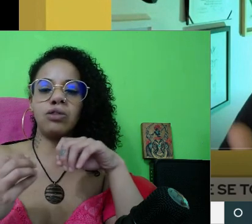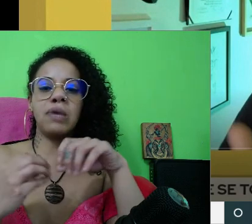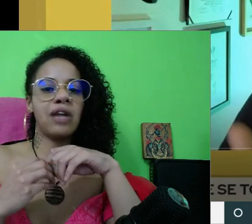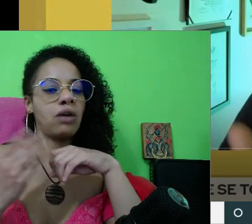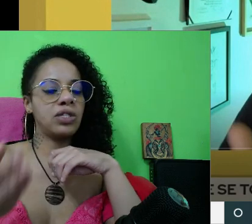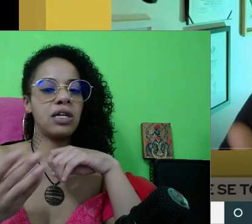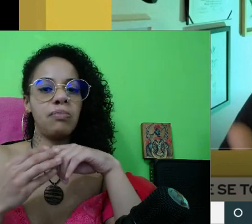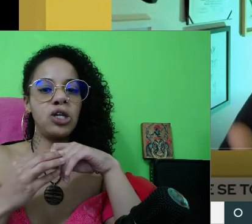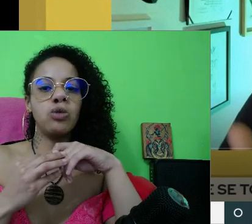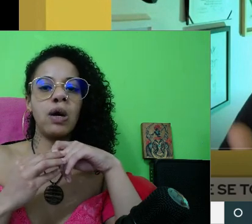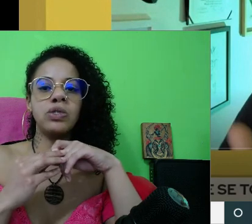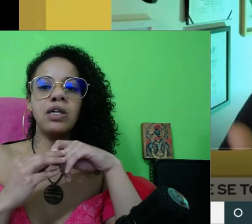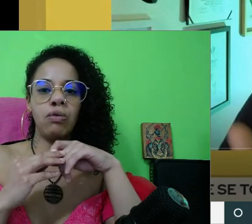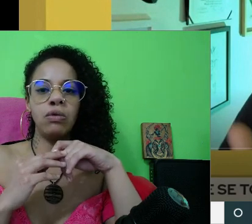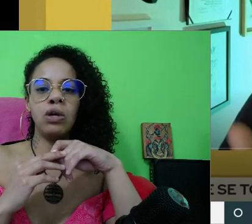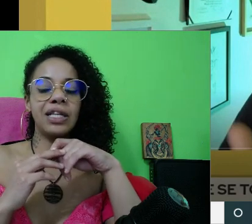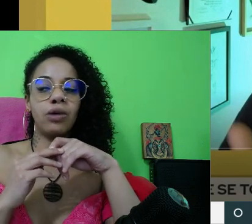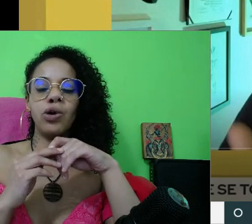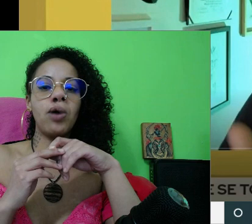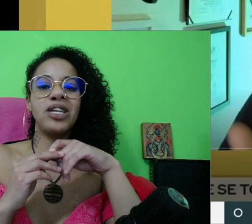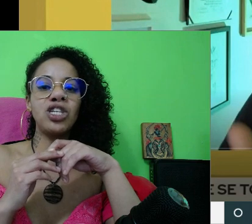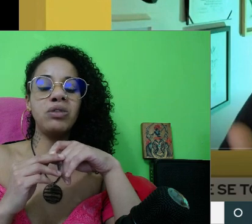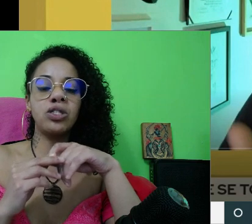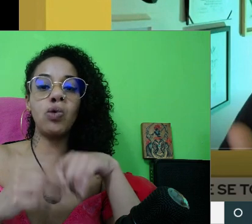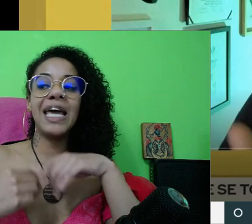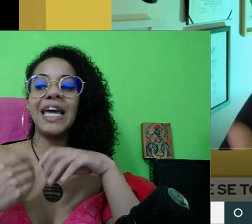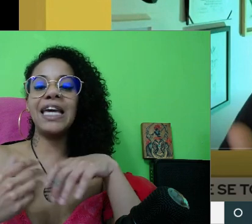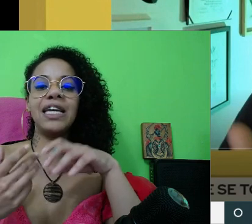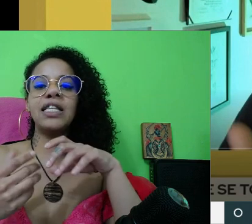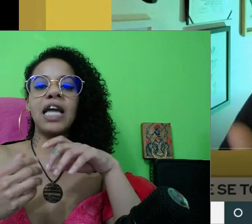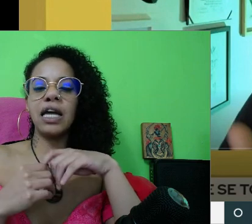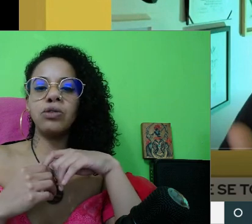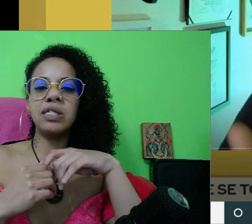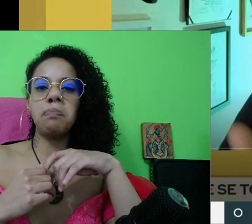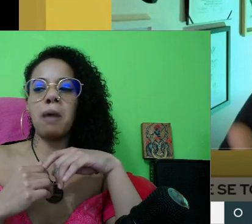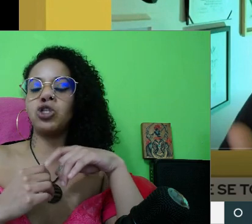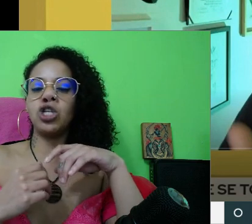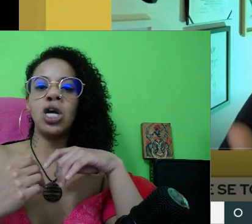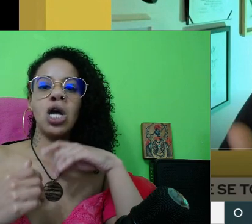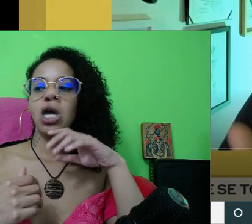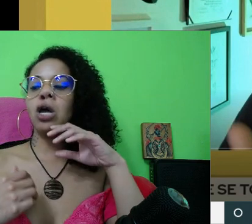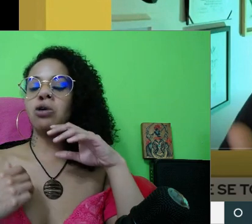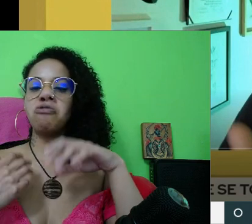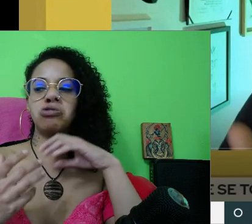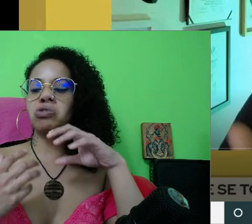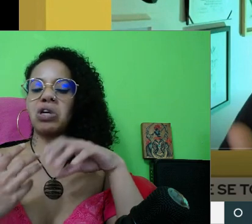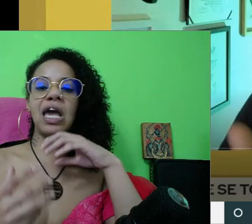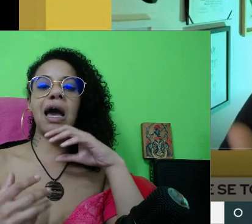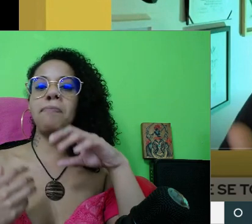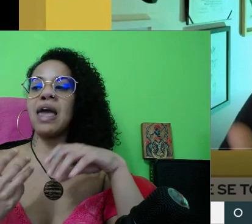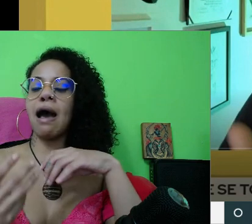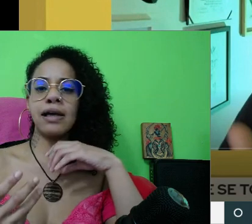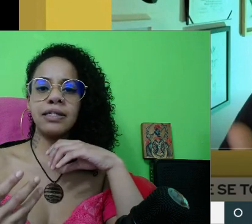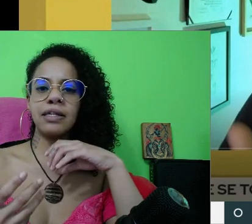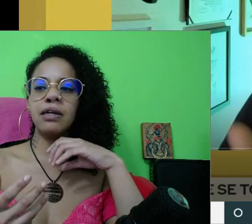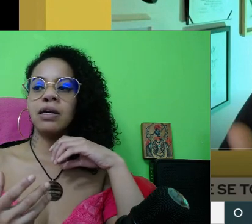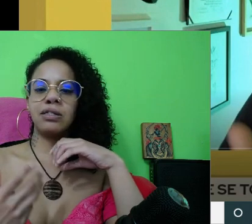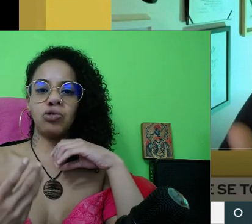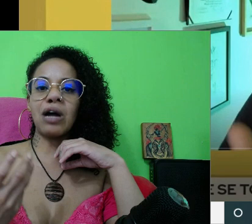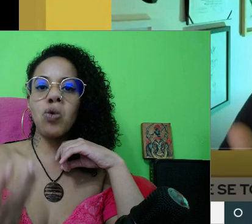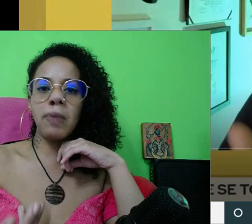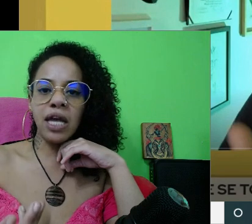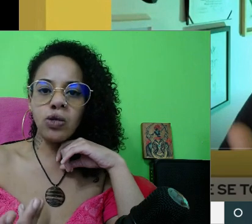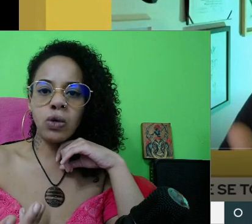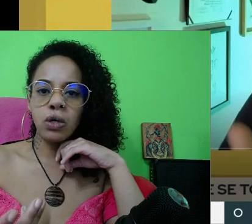o lado mais fraco certamente não é o seu então eu realmente não estou entendendo esse papo de eu não vou não sei o que ameaça